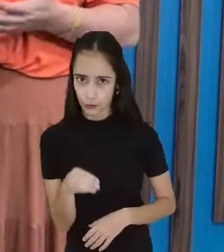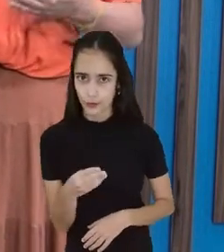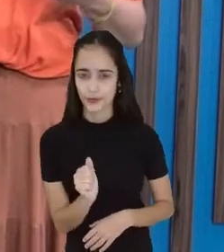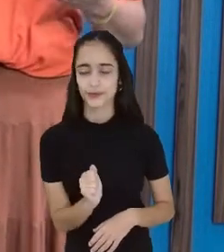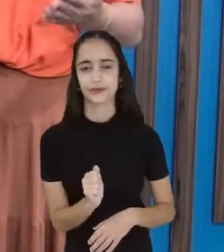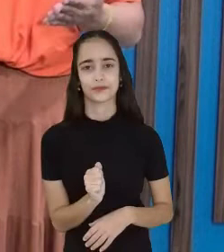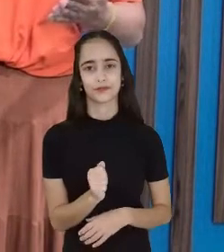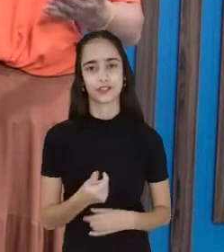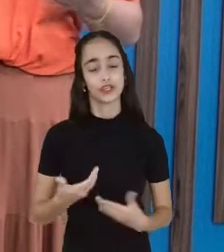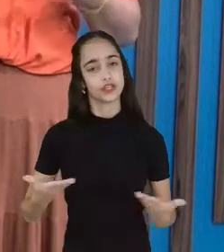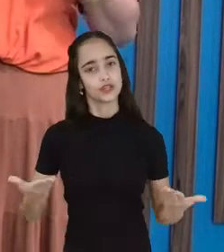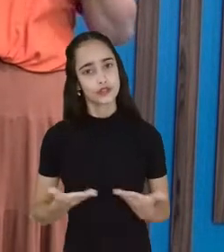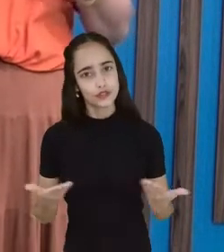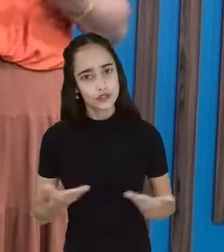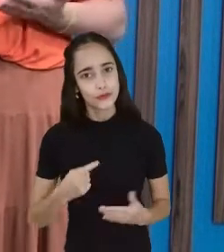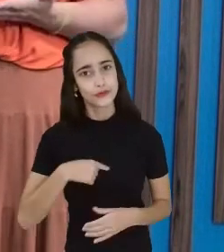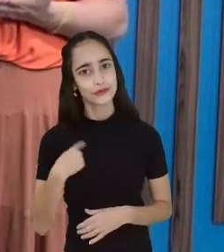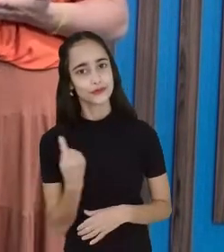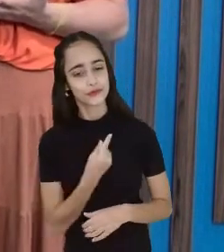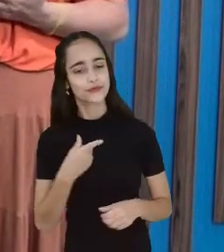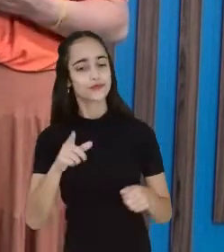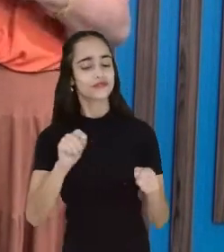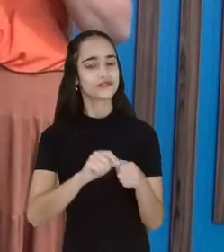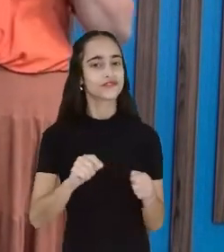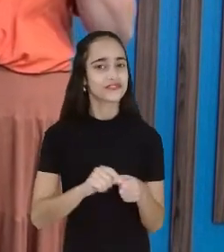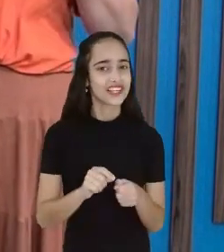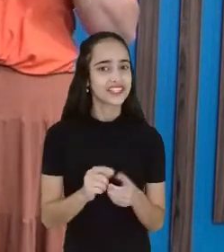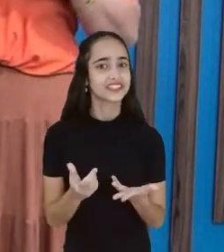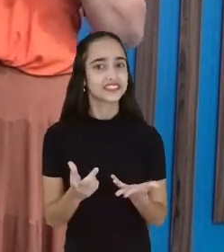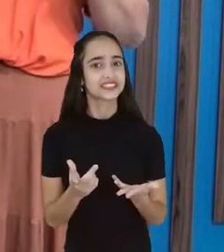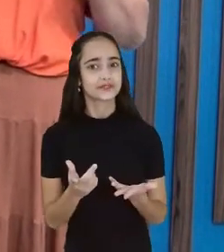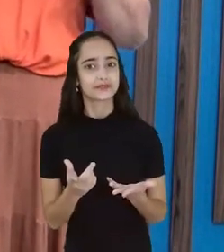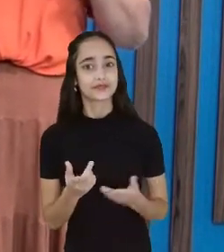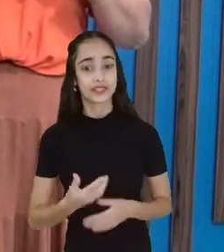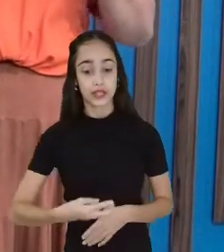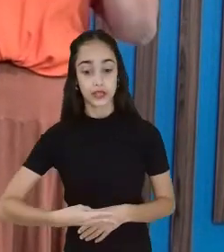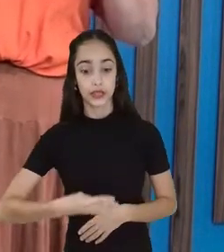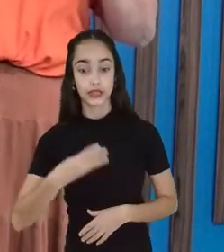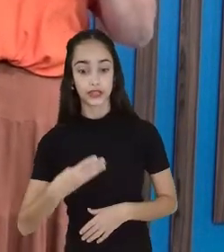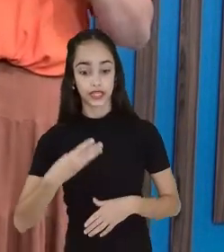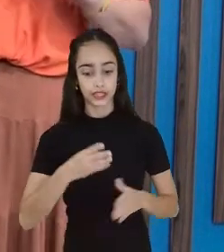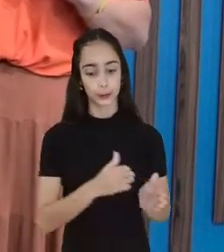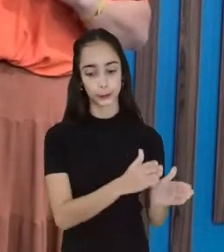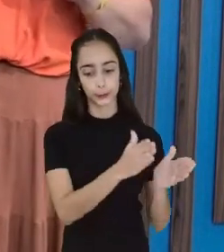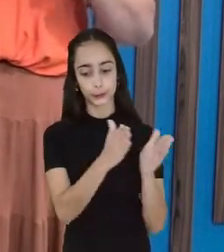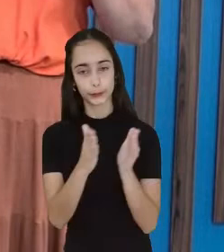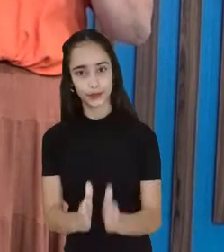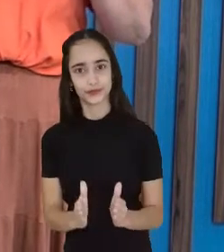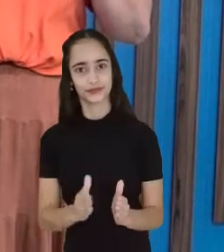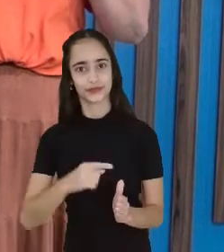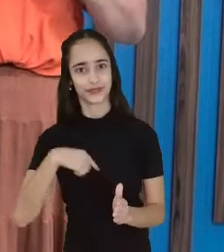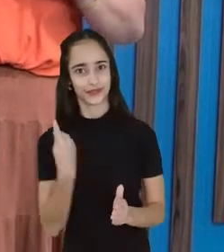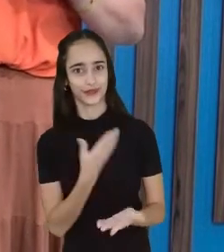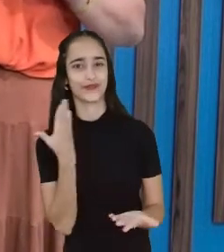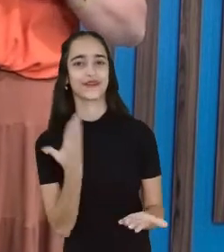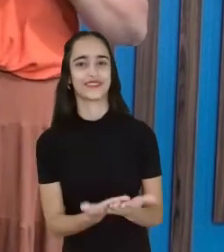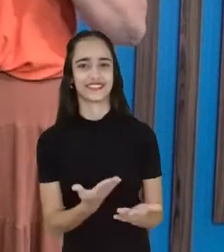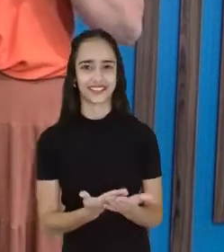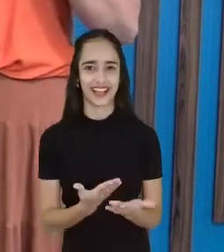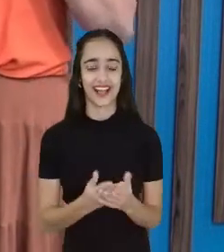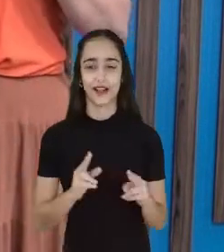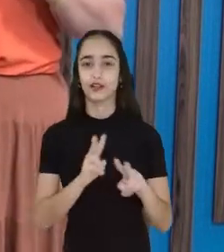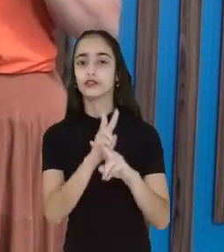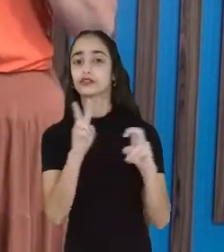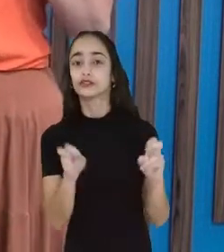e tô aqui hoje para a gente fazer a terceira e última etapa da nossa aula